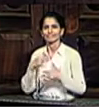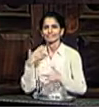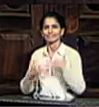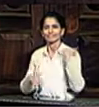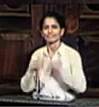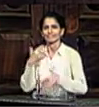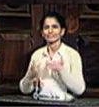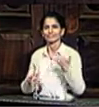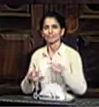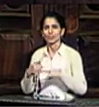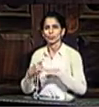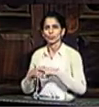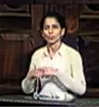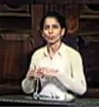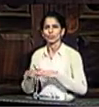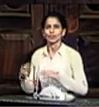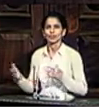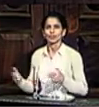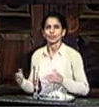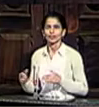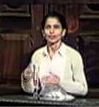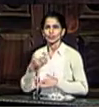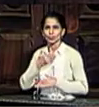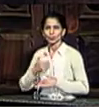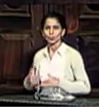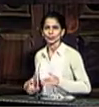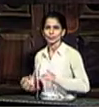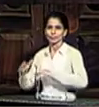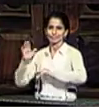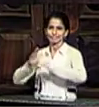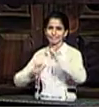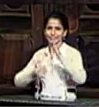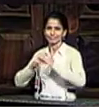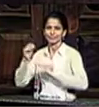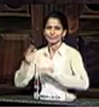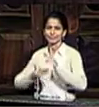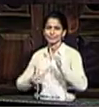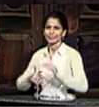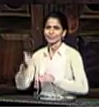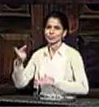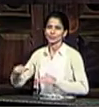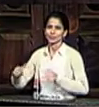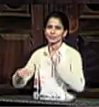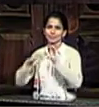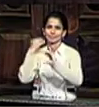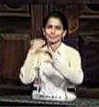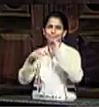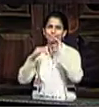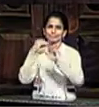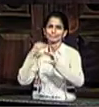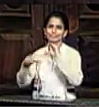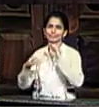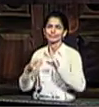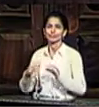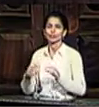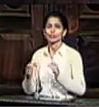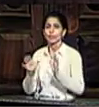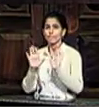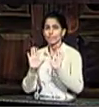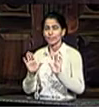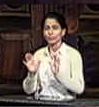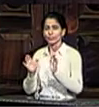a incapacidade do governo se comunicar, mesmo com os seus